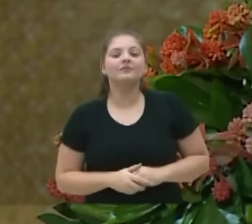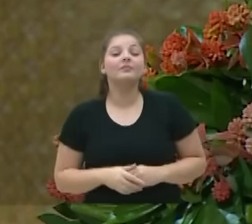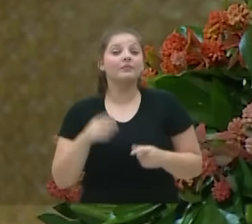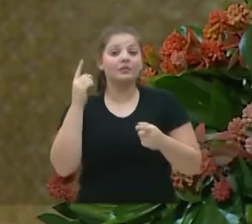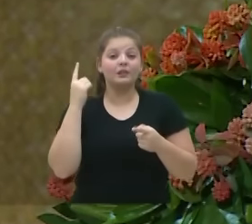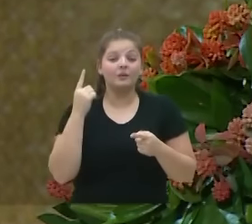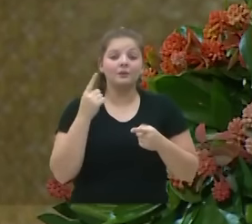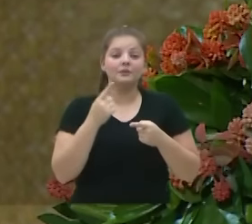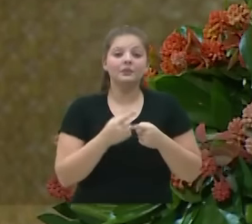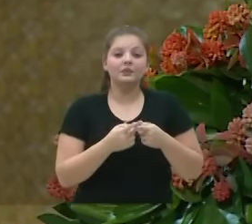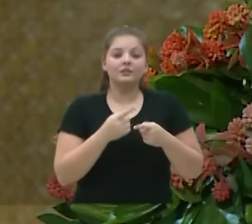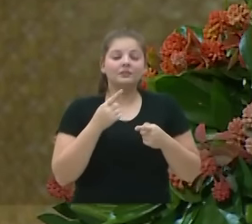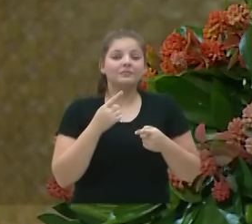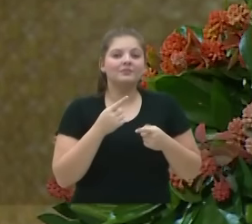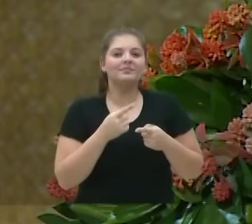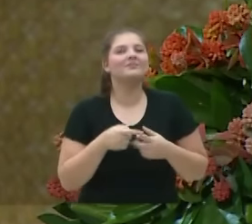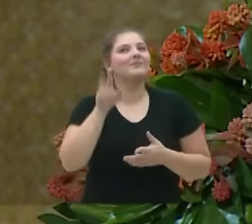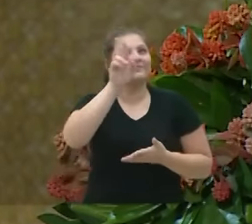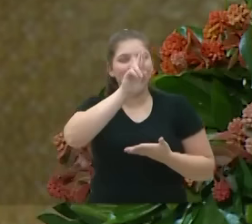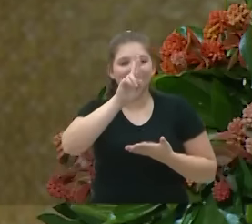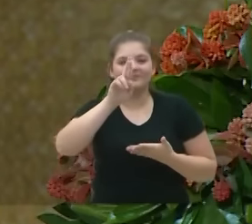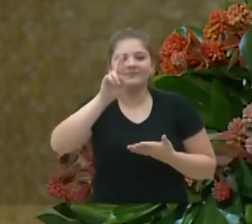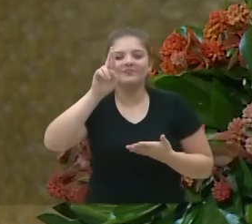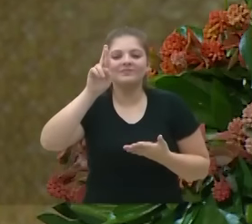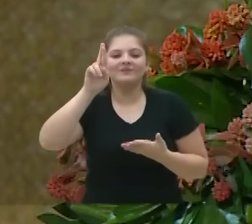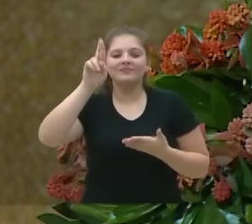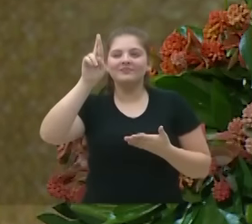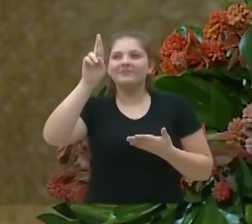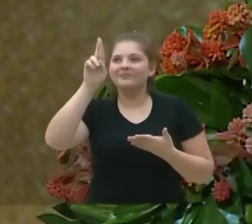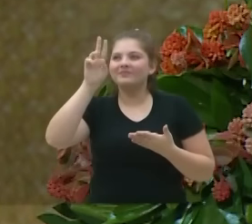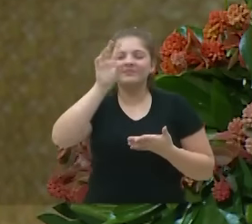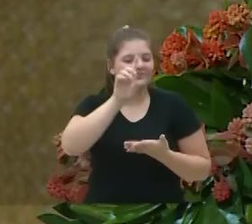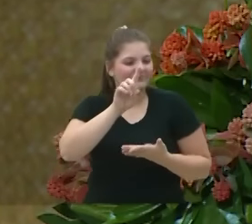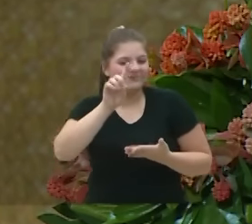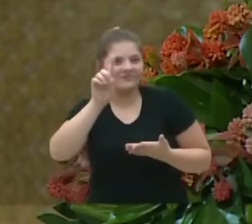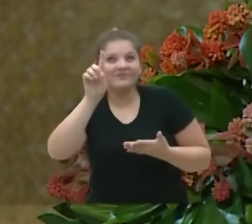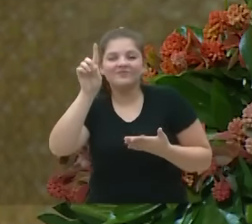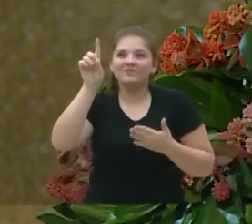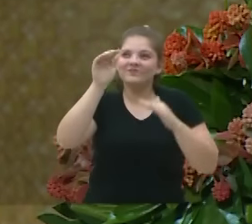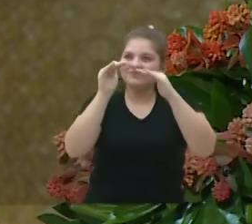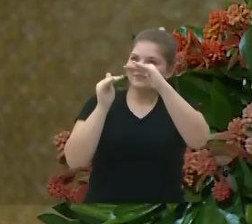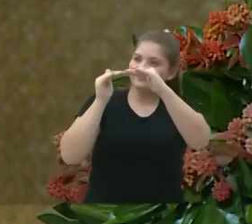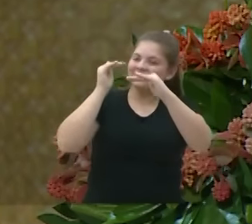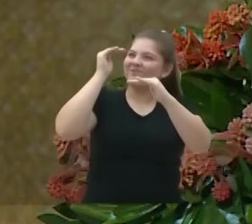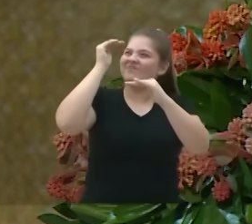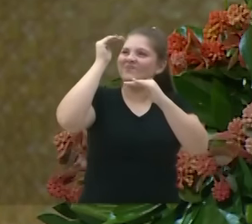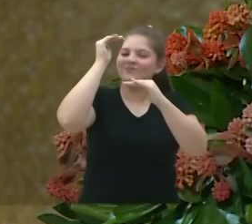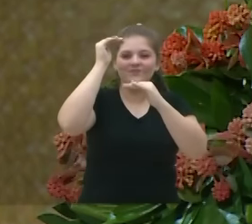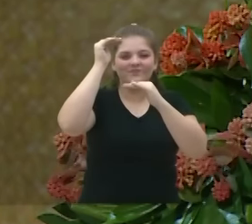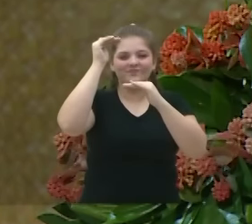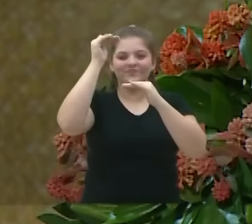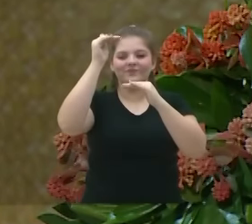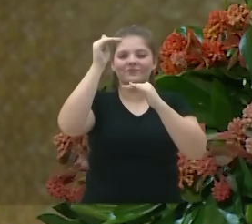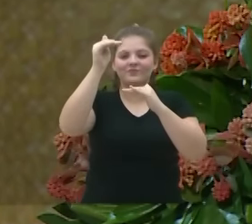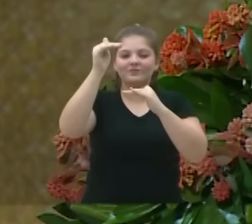porque sublime é o Senhor, o Deus Altíssimo,